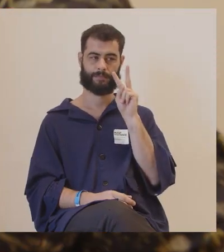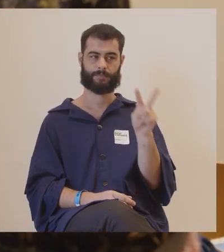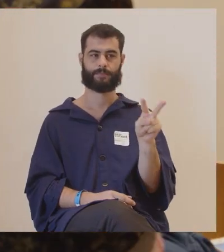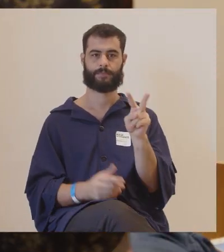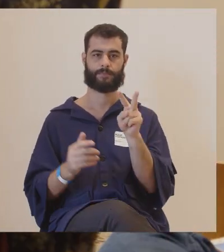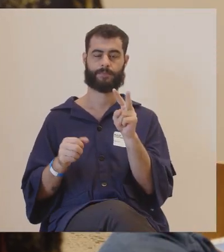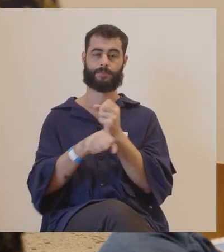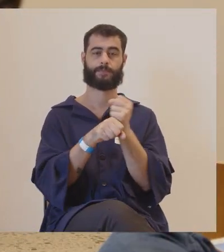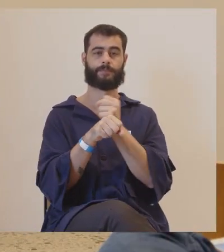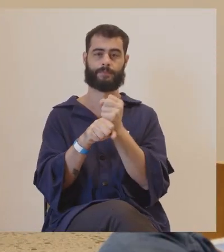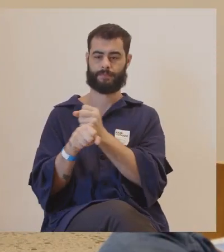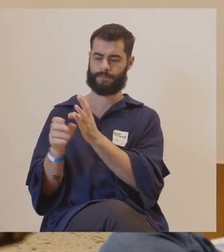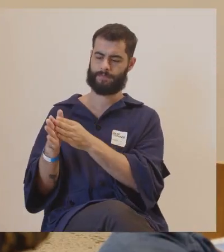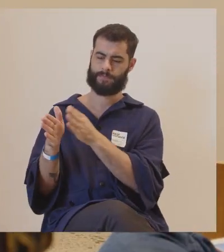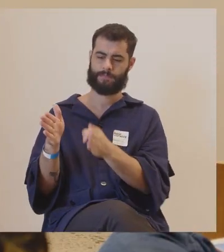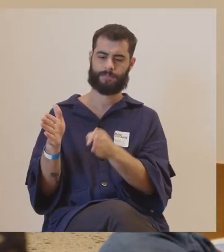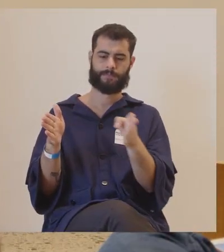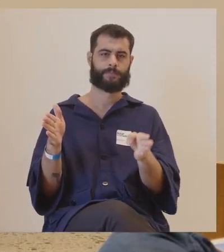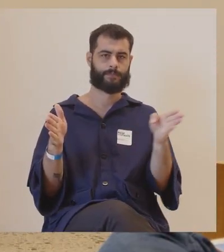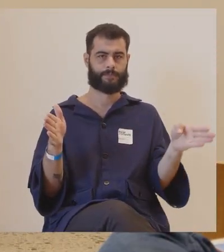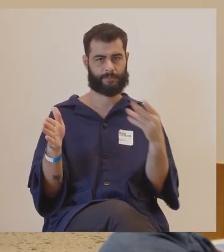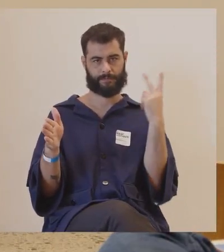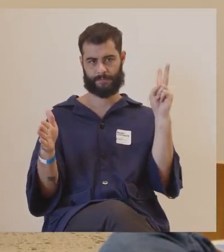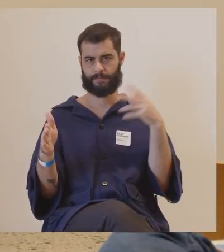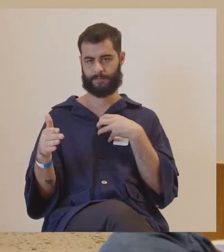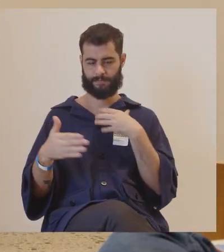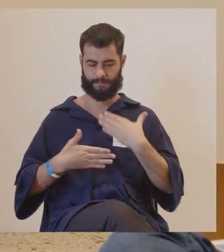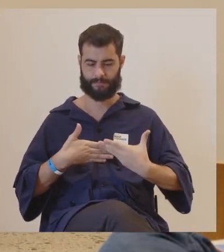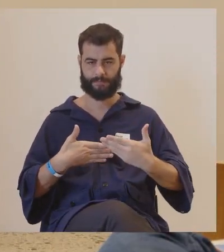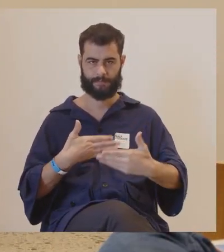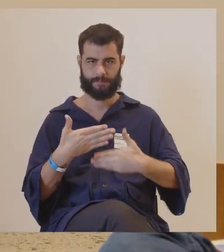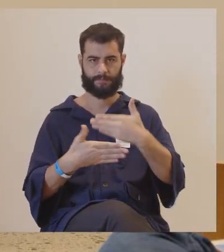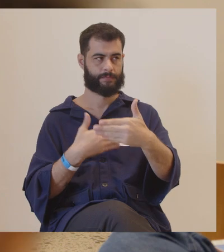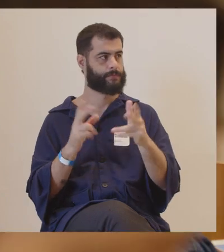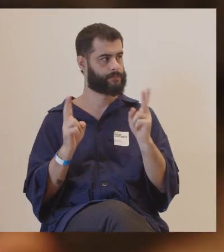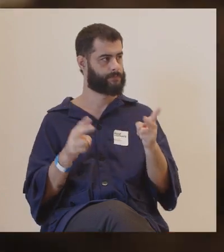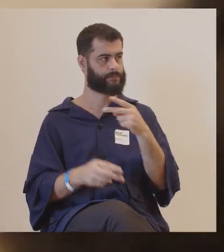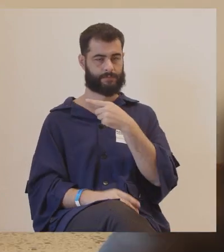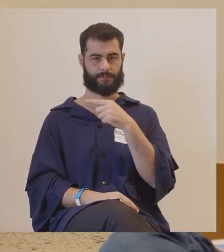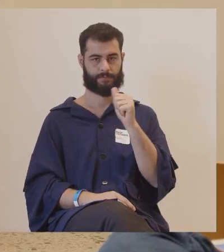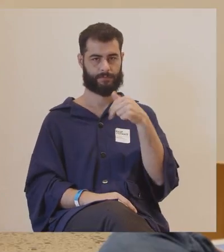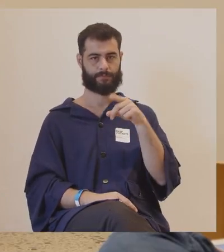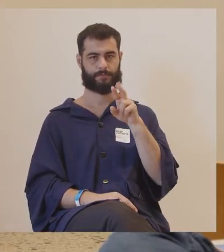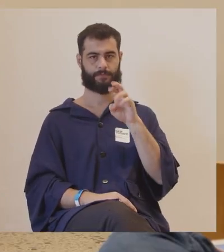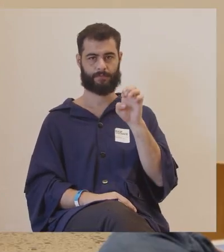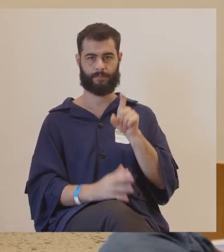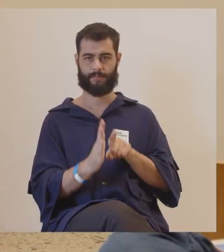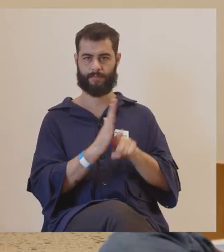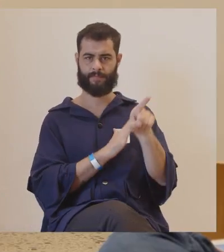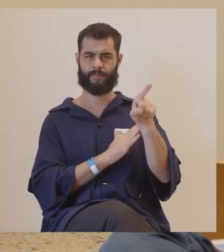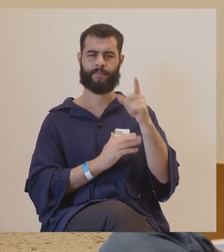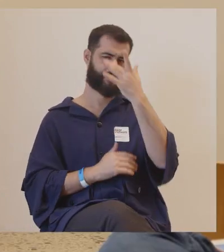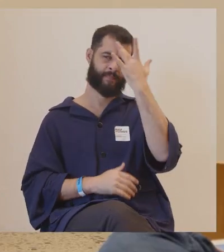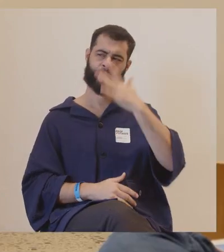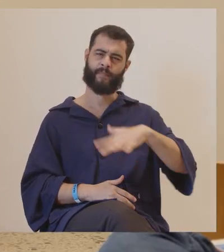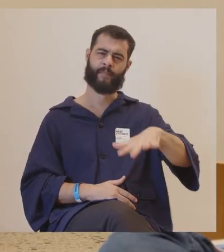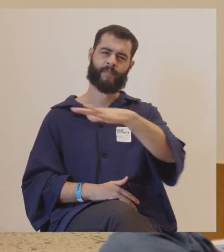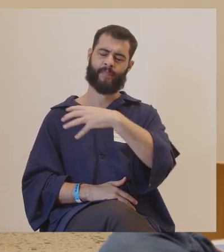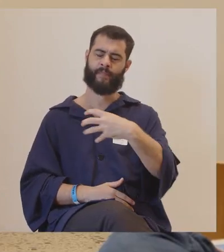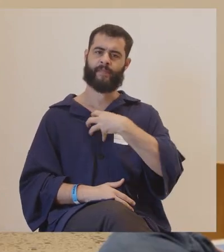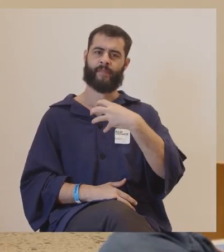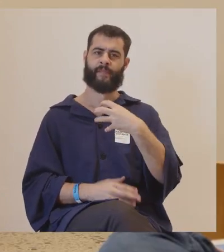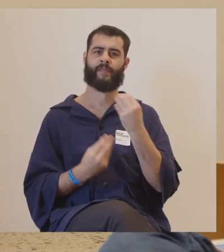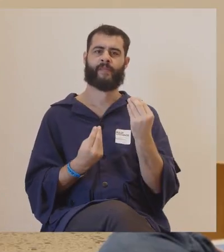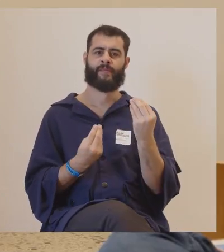um processo e até um pouco por conta do que o André perguntou, né? O impacto dele no social. Uhum. E a gente,